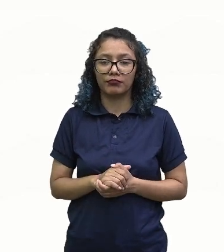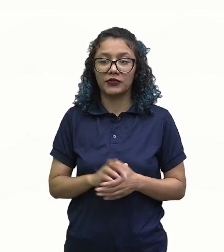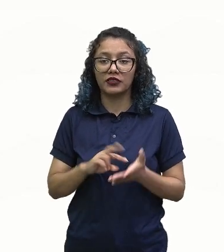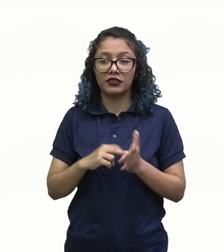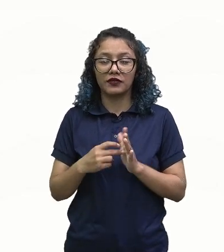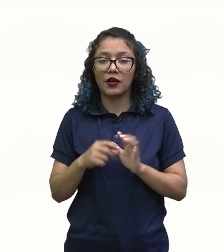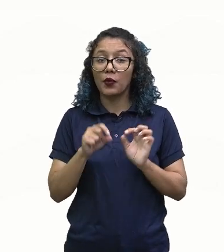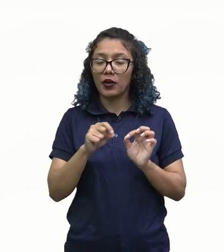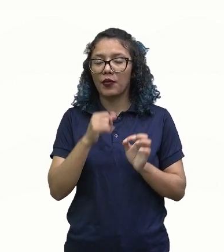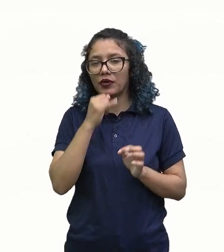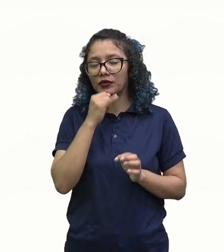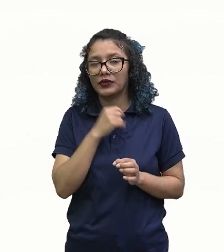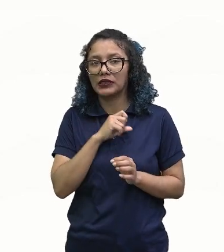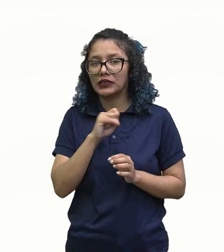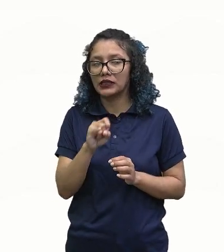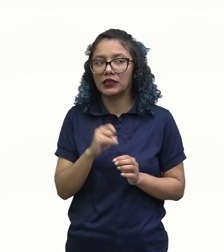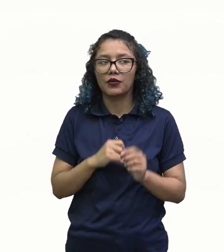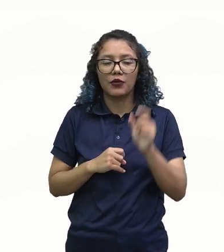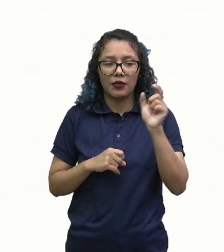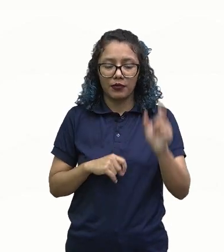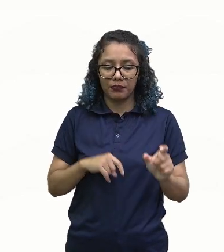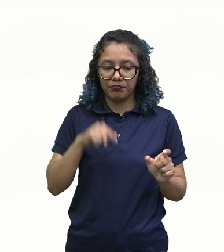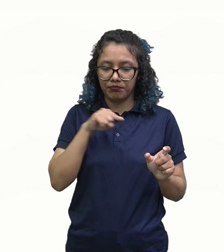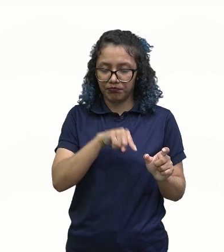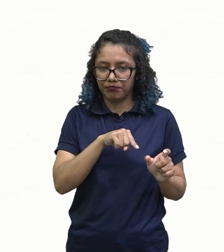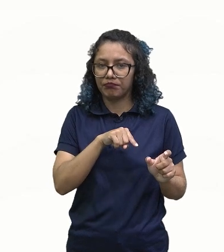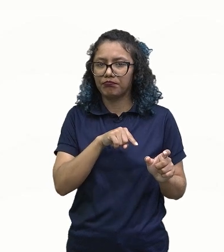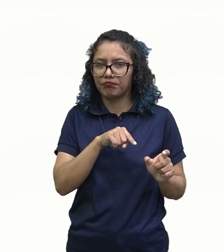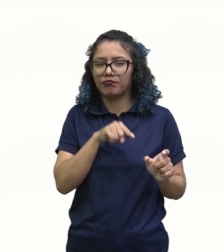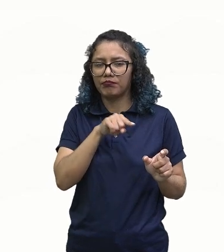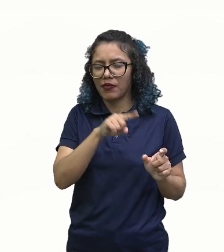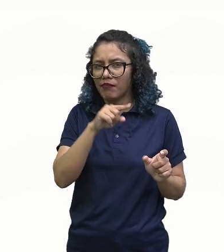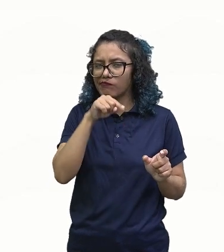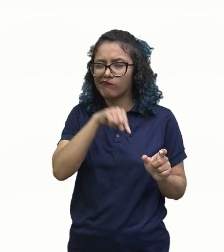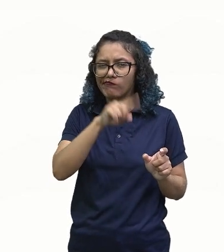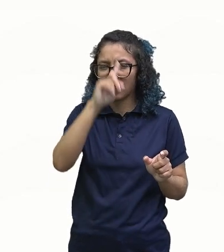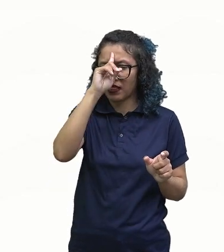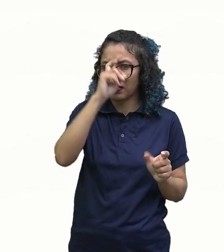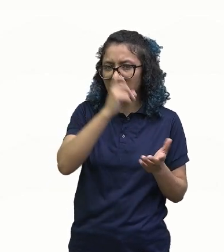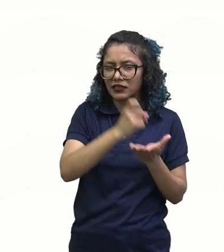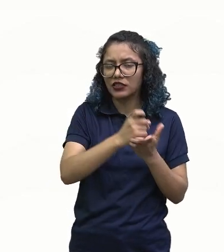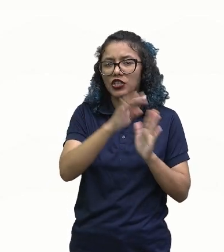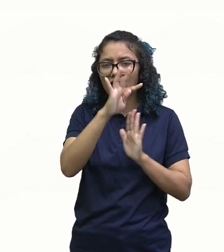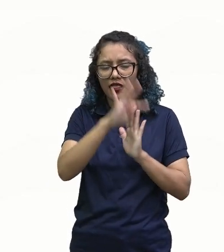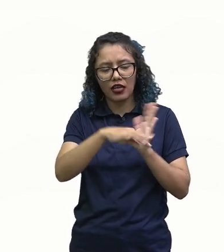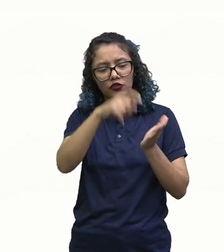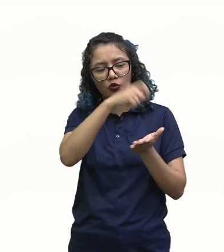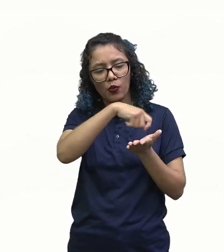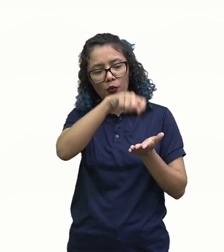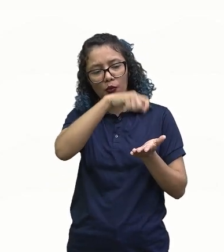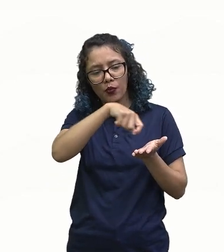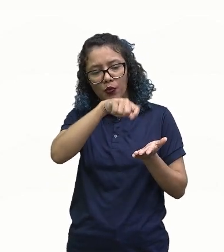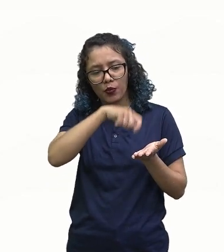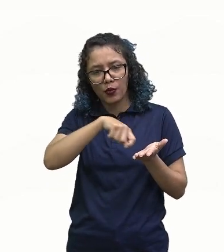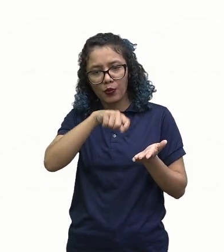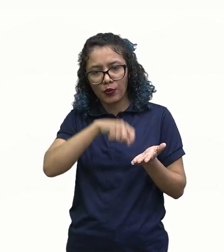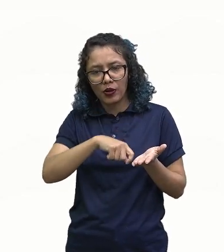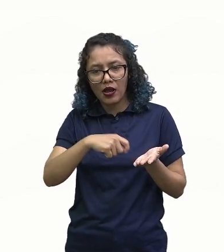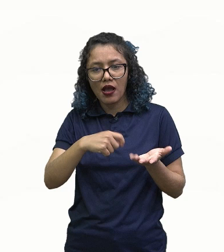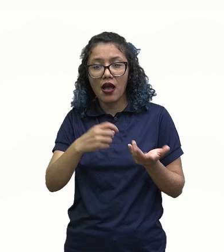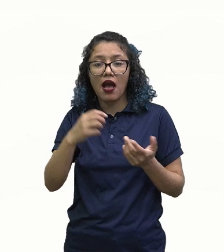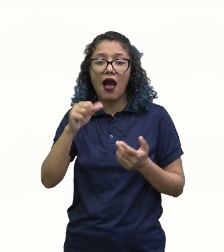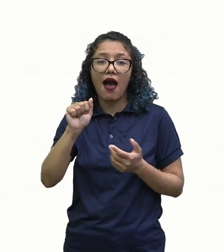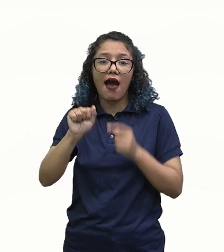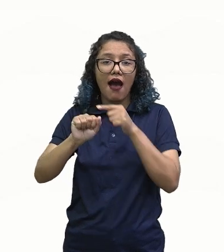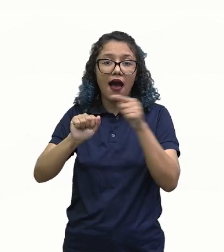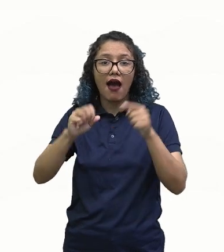se um escritor, alguém que decide, né, escrever os textos ao modo de José de